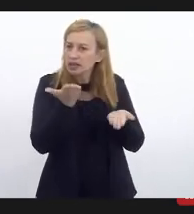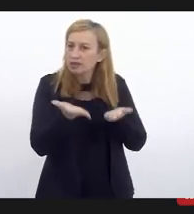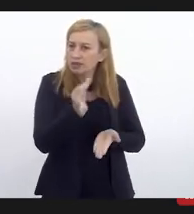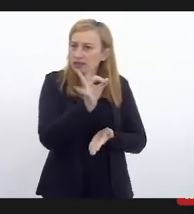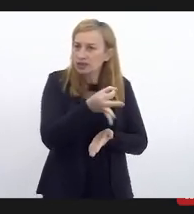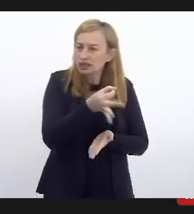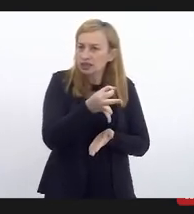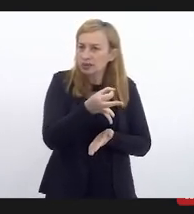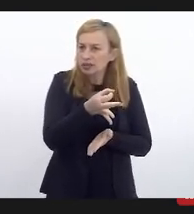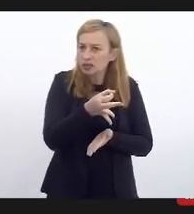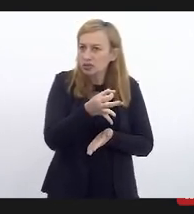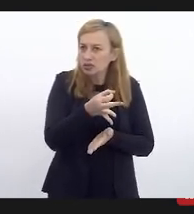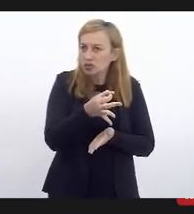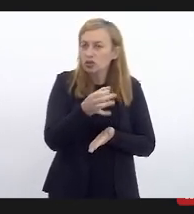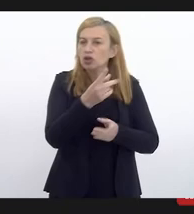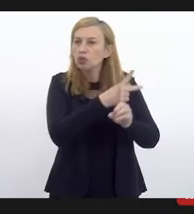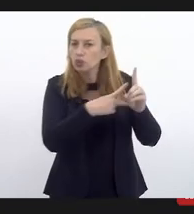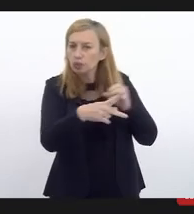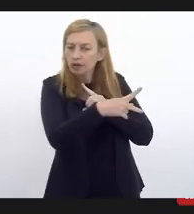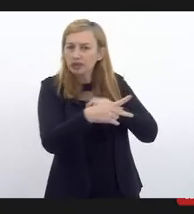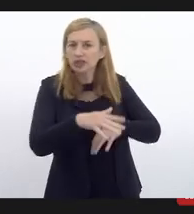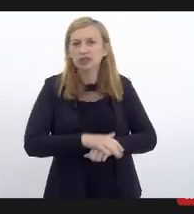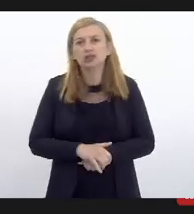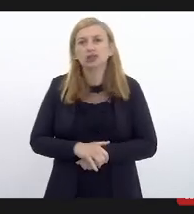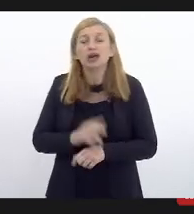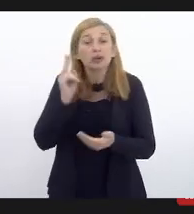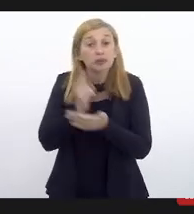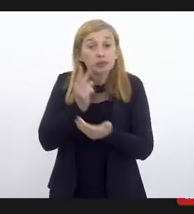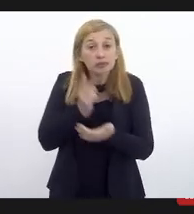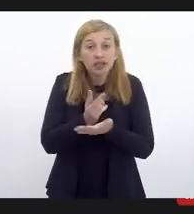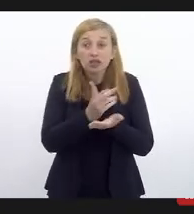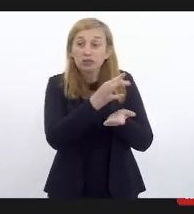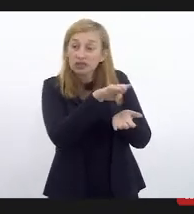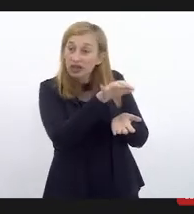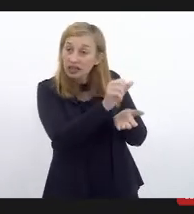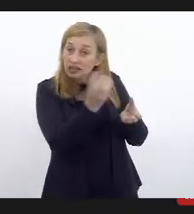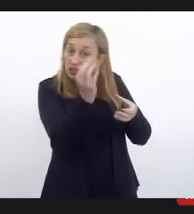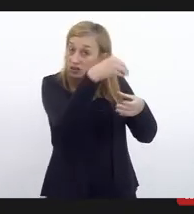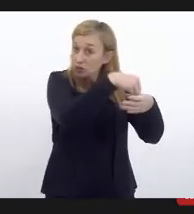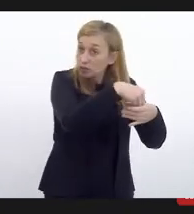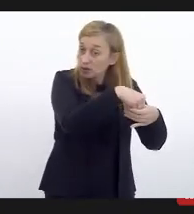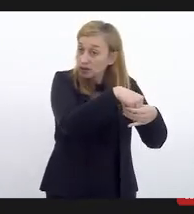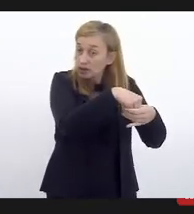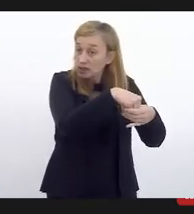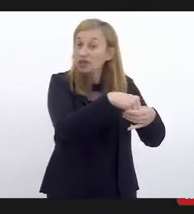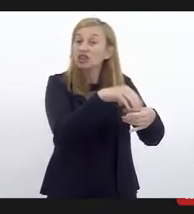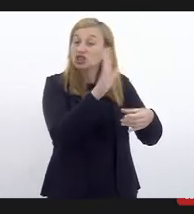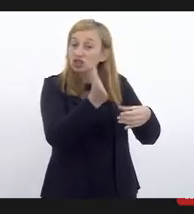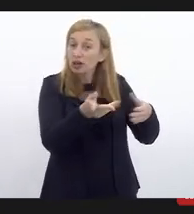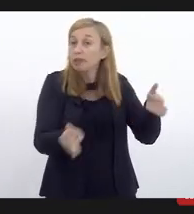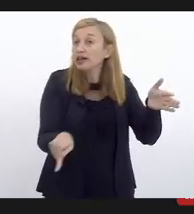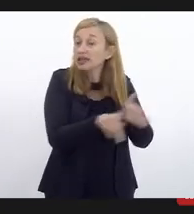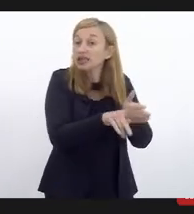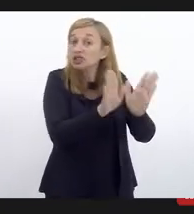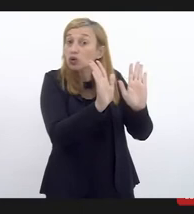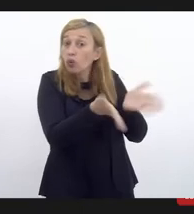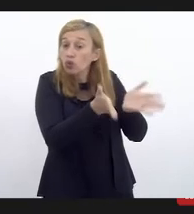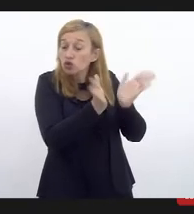déficit atuarial do Rio Previdência. E mesmo essas receitas incrementais, elas já fazem parte